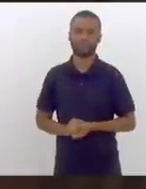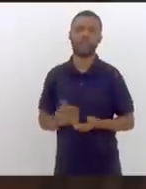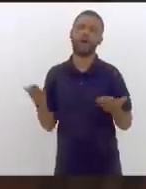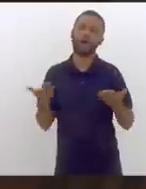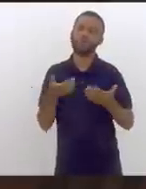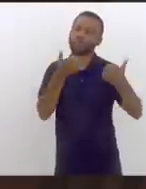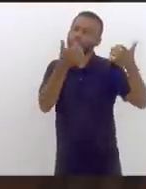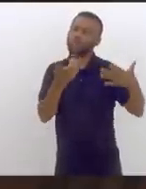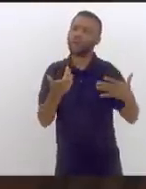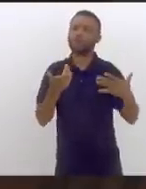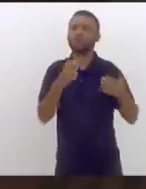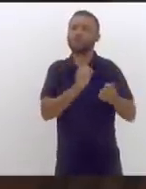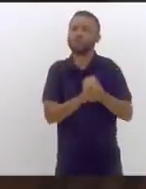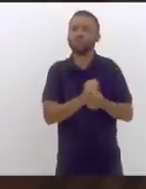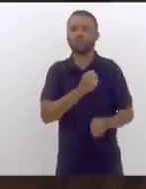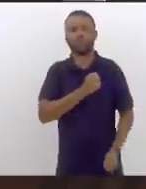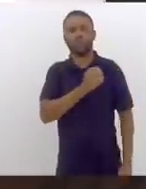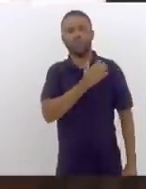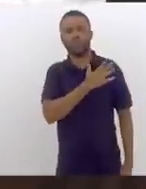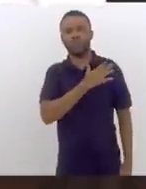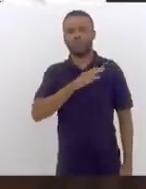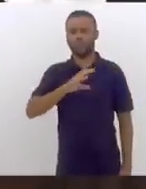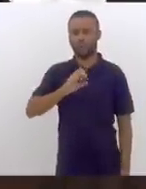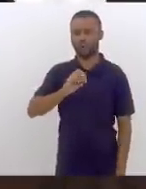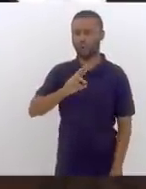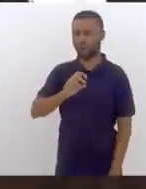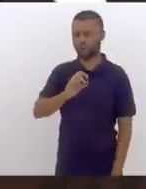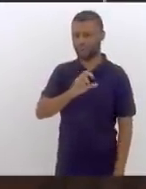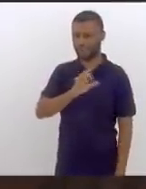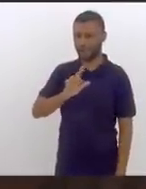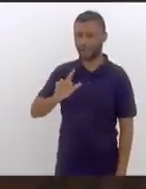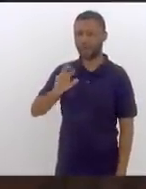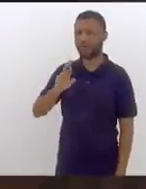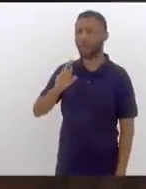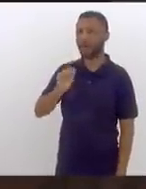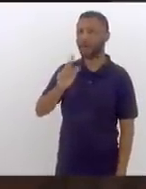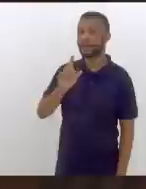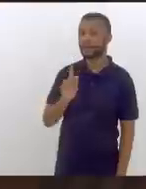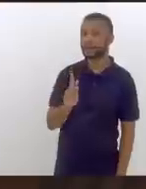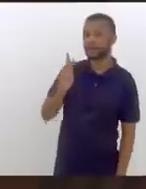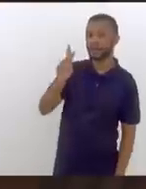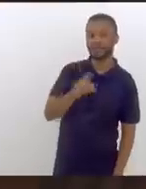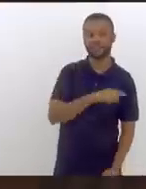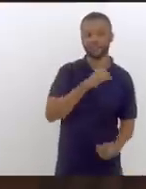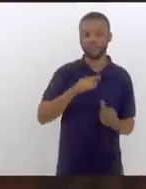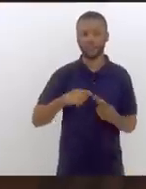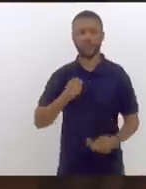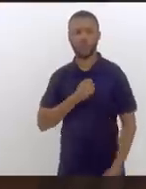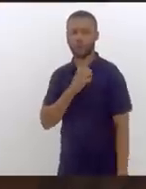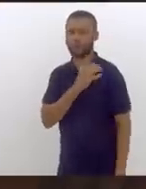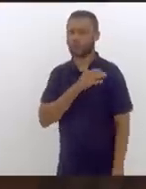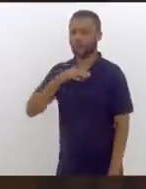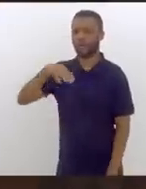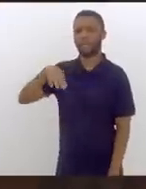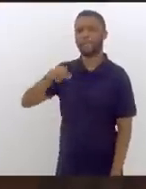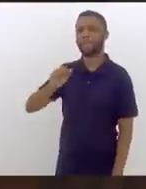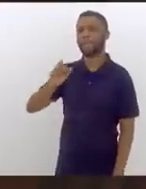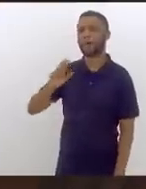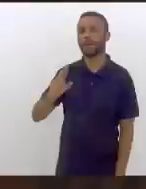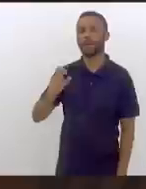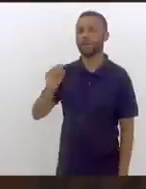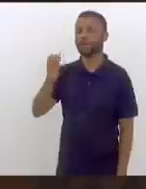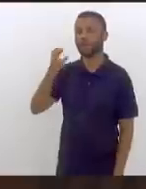o Coronel ralic representando a polícia militar e o Coronel Marcos representando aí o